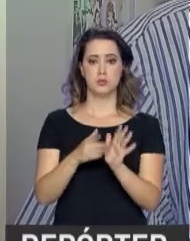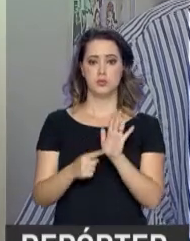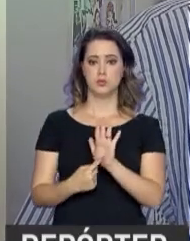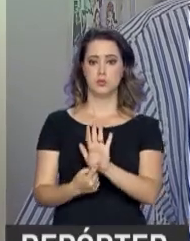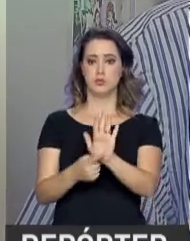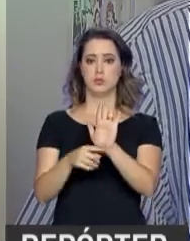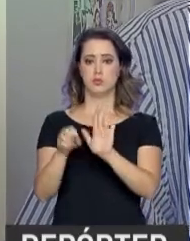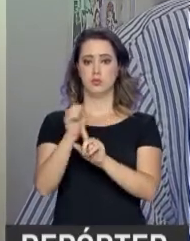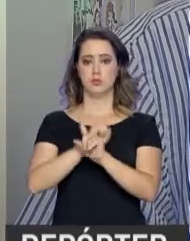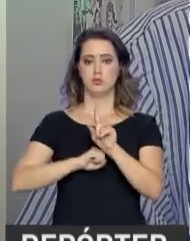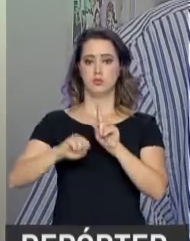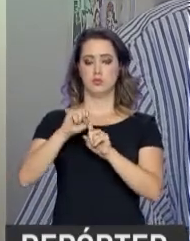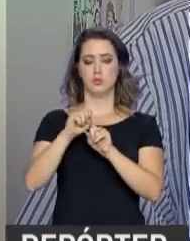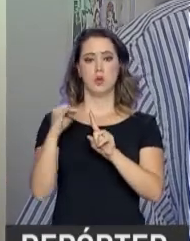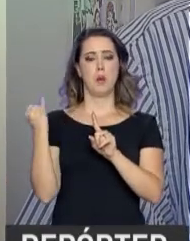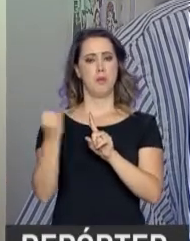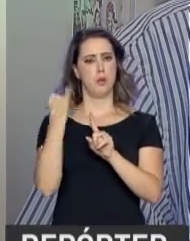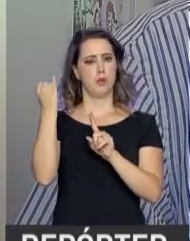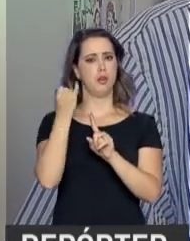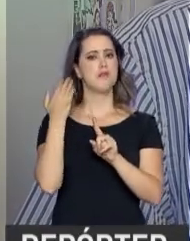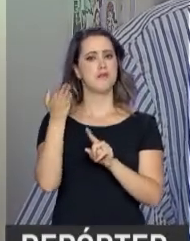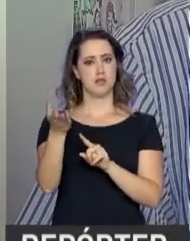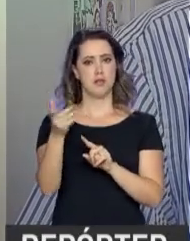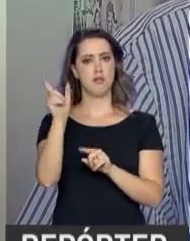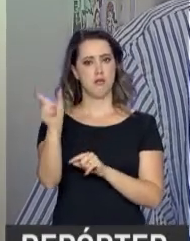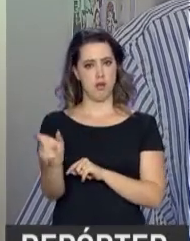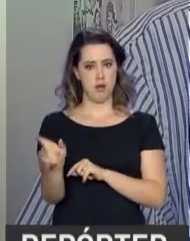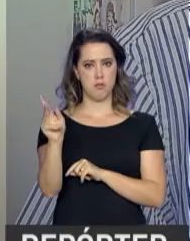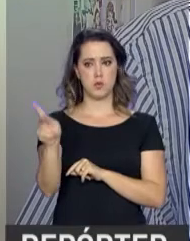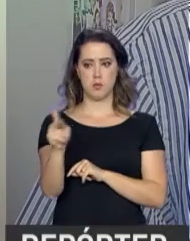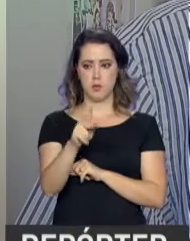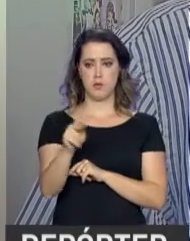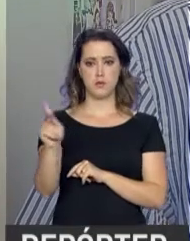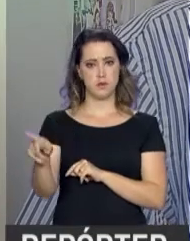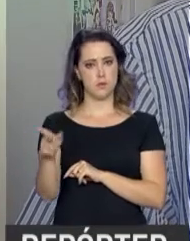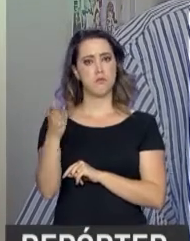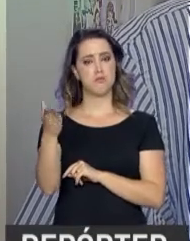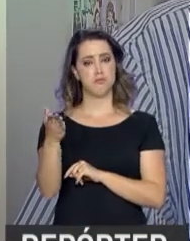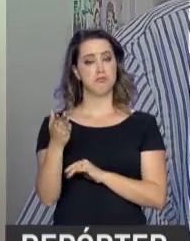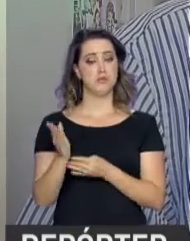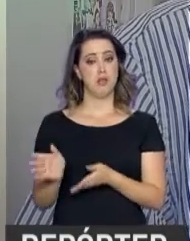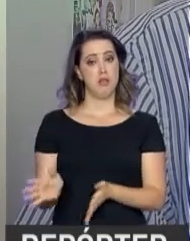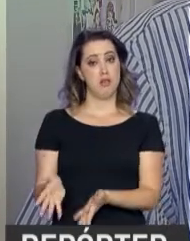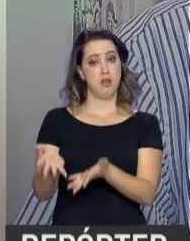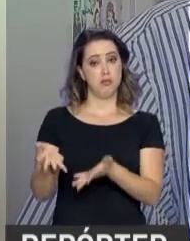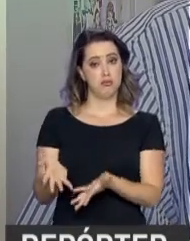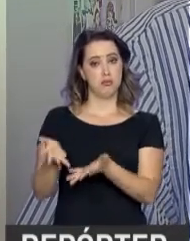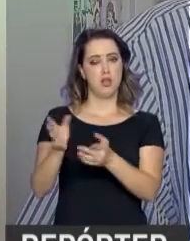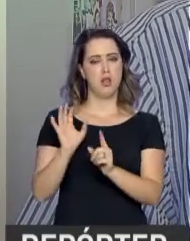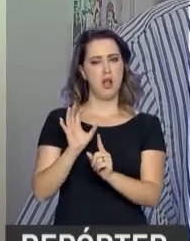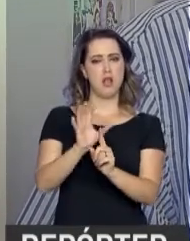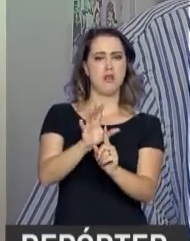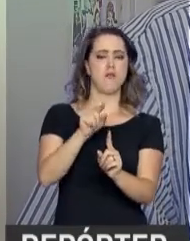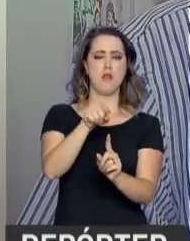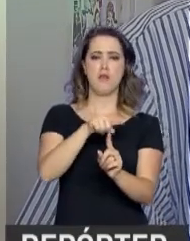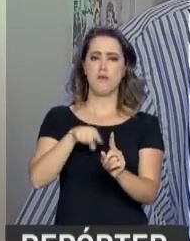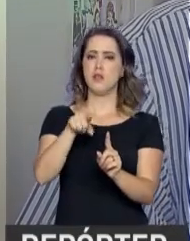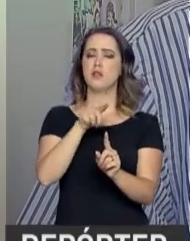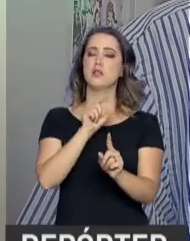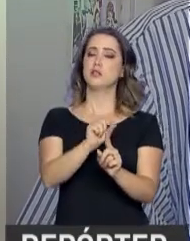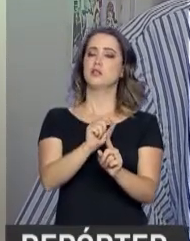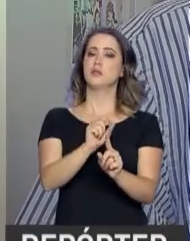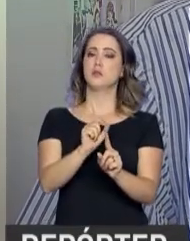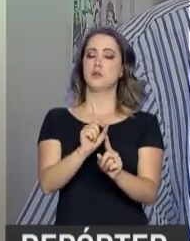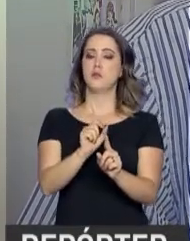é o valor desses profissionais a importância que eles têm e influenciar é de alguma